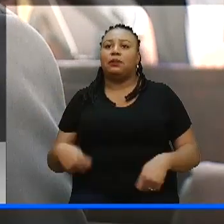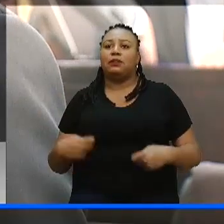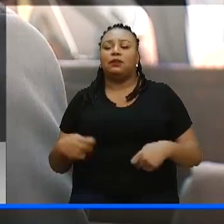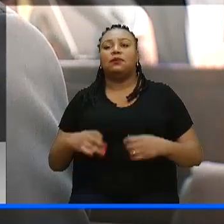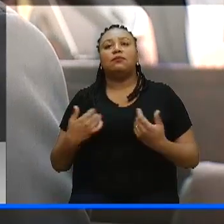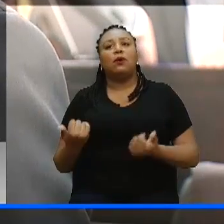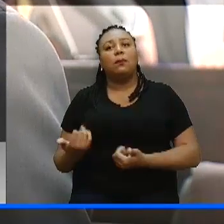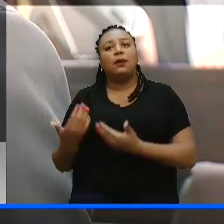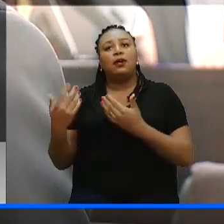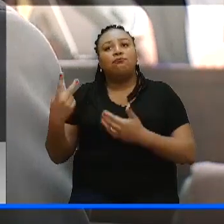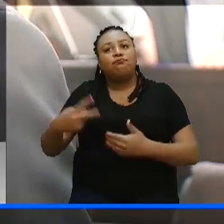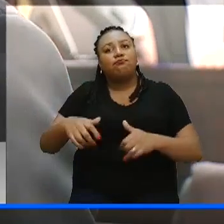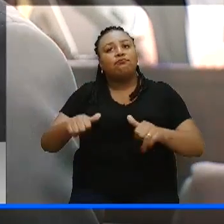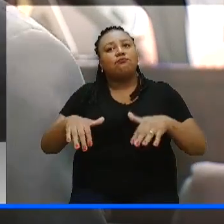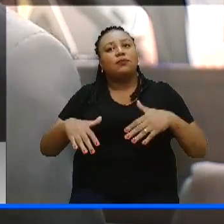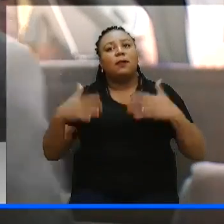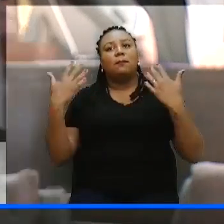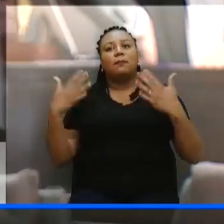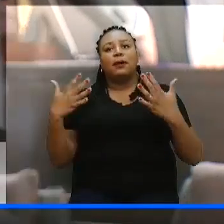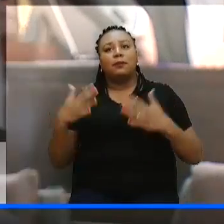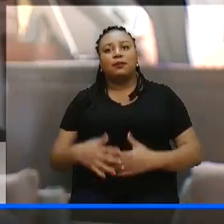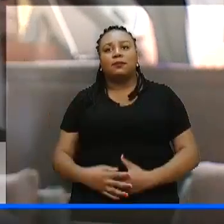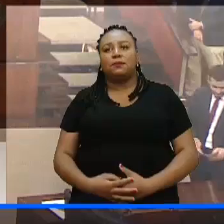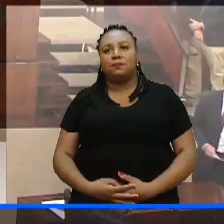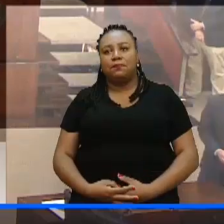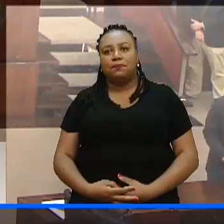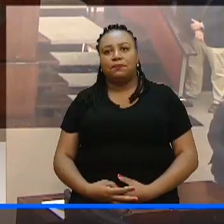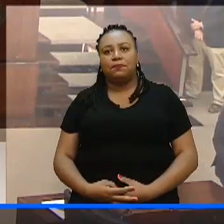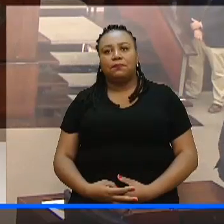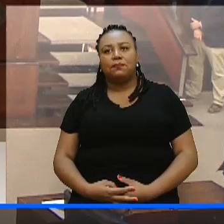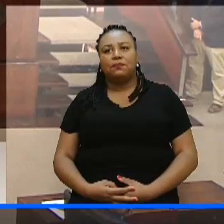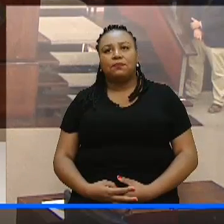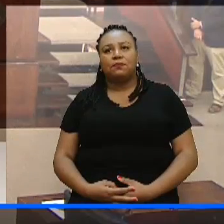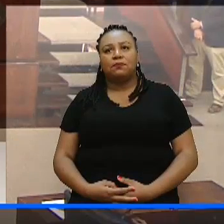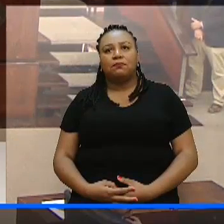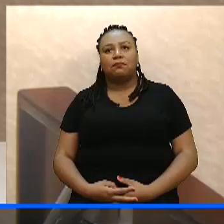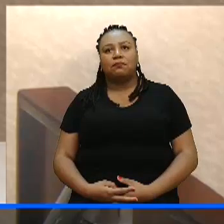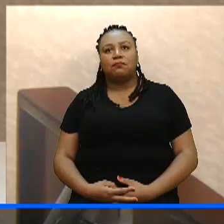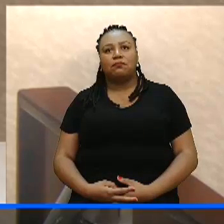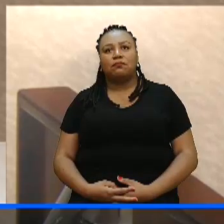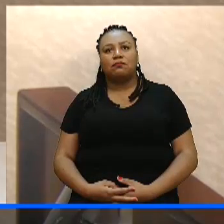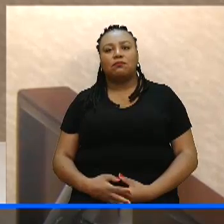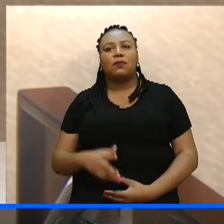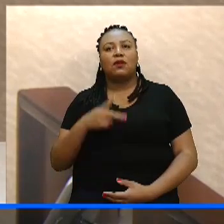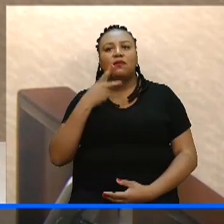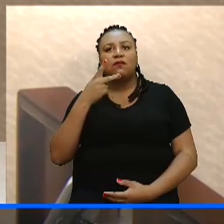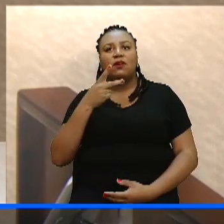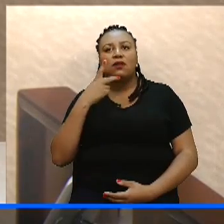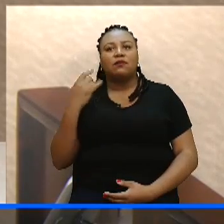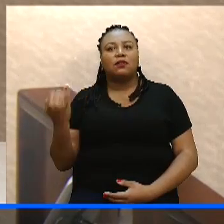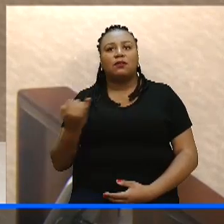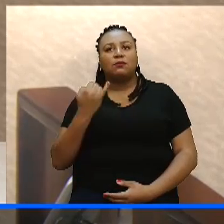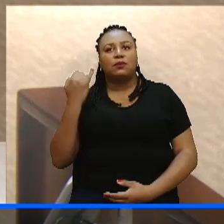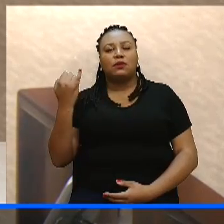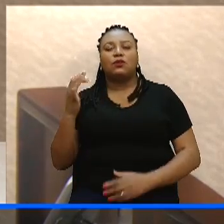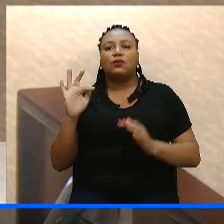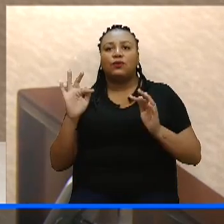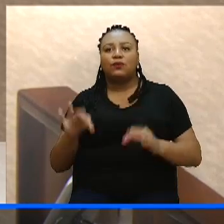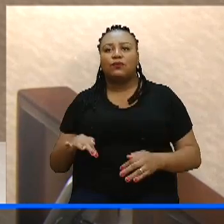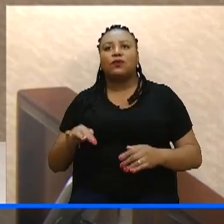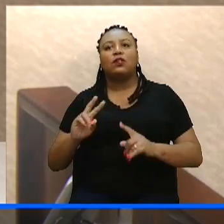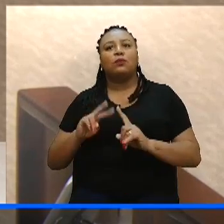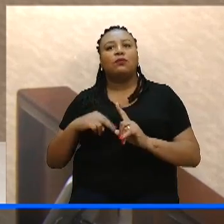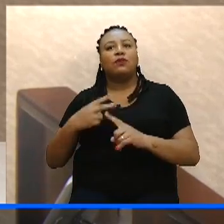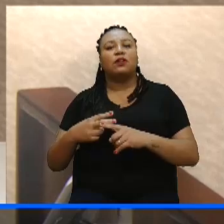justa homenagem aqui no parlamento de hoje para beijando leandro falava da importância do término da duplicação da